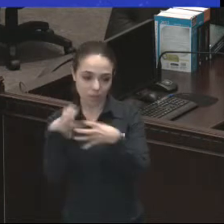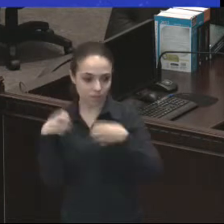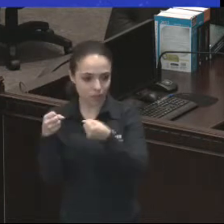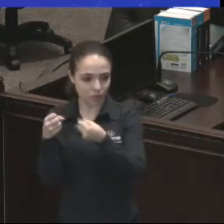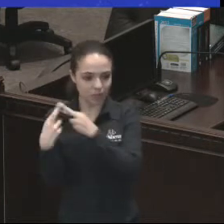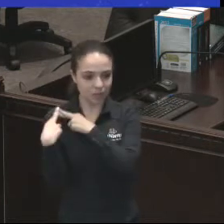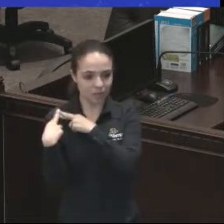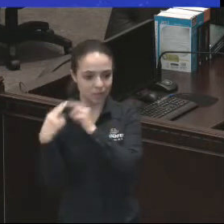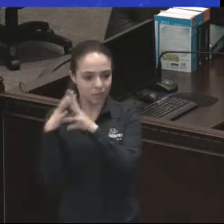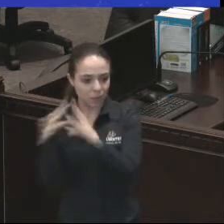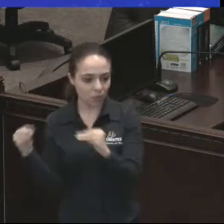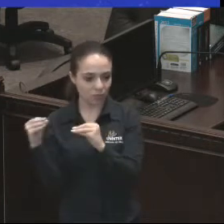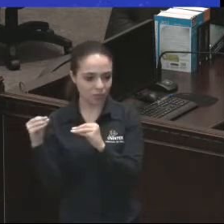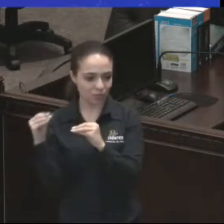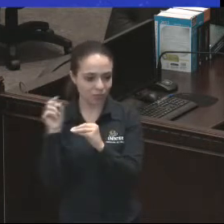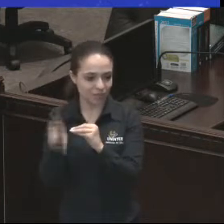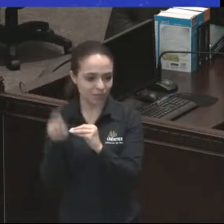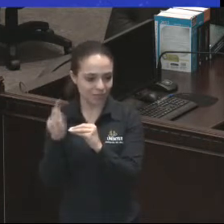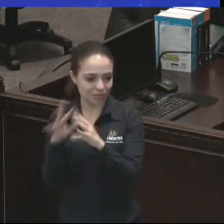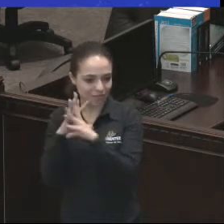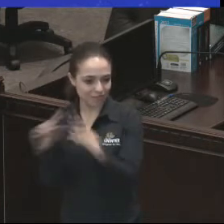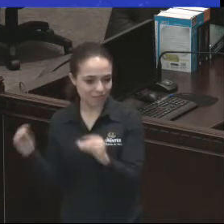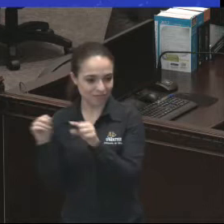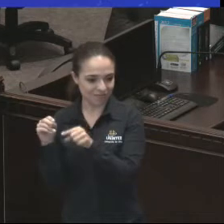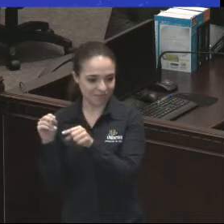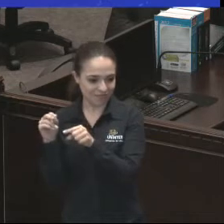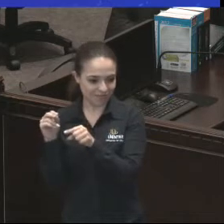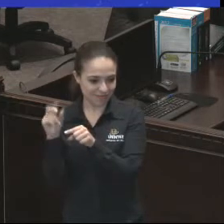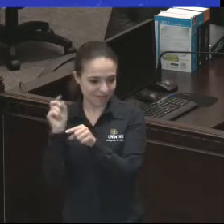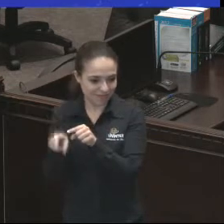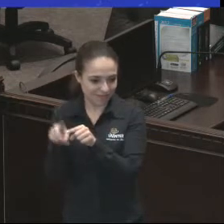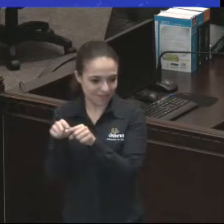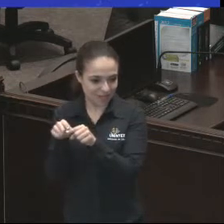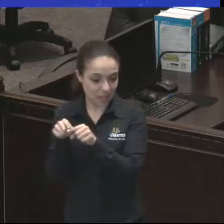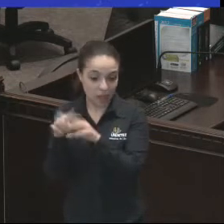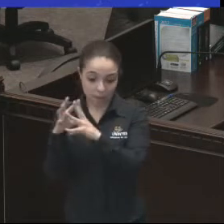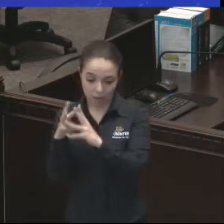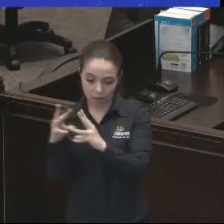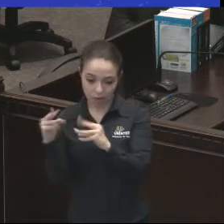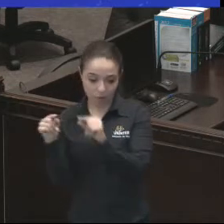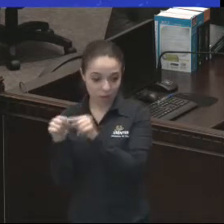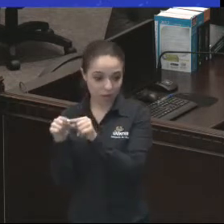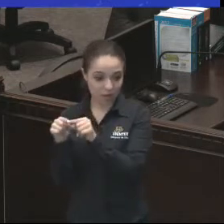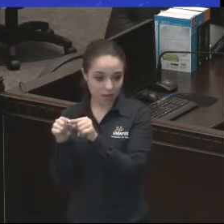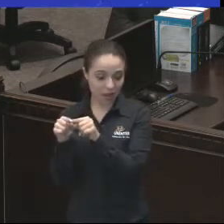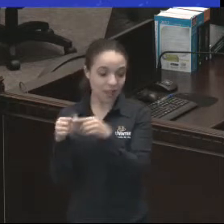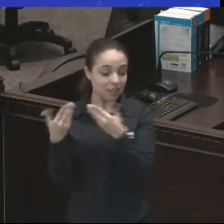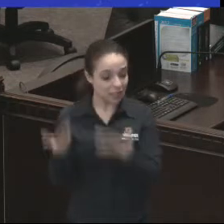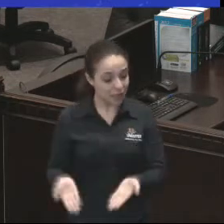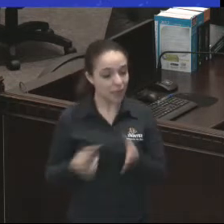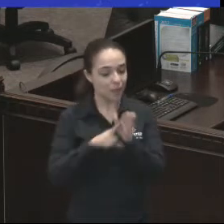os responsáveis por matar as bactérias. Tá ok? Então, a gente, em colaboração